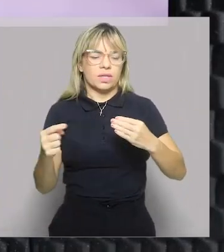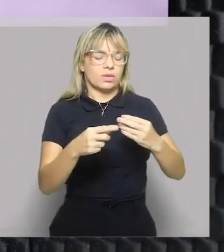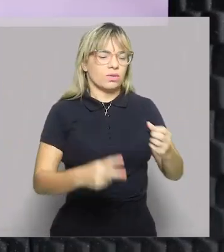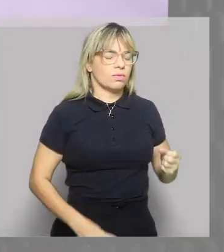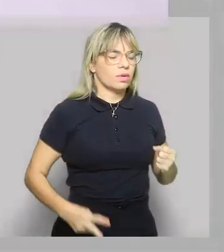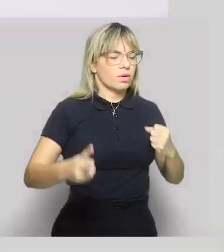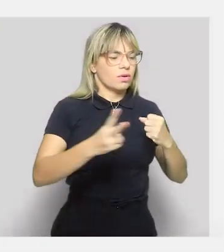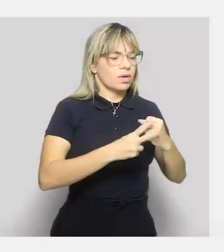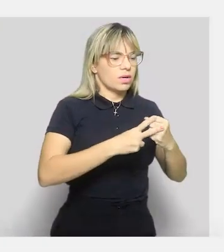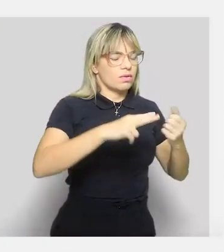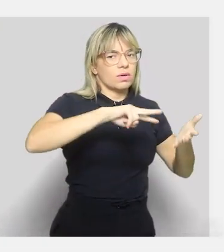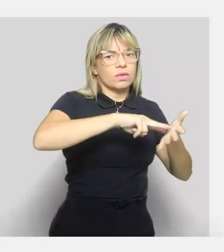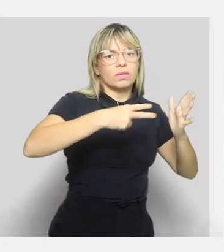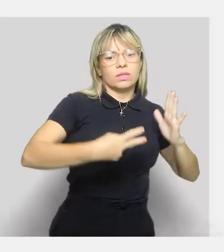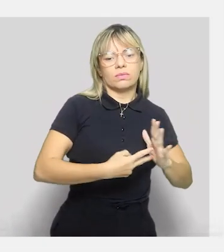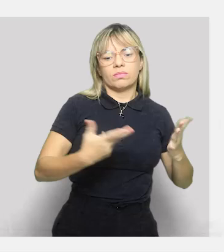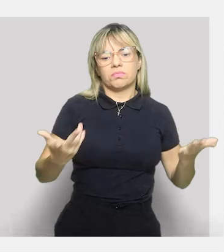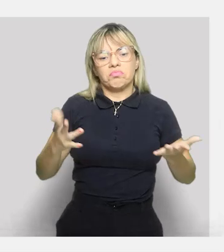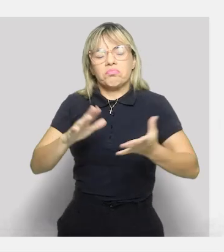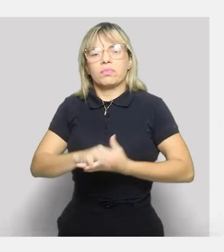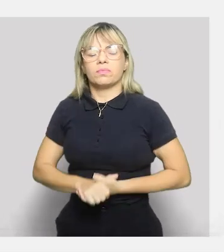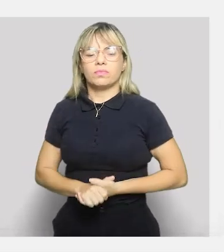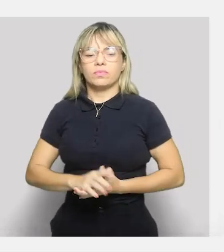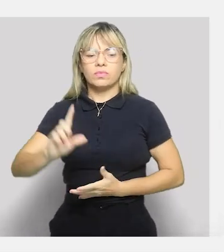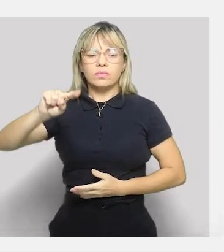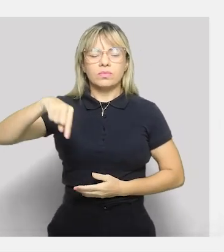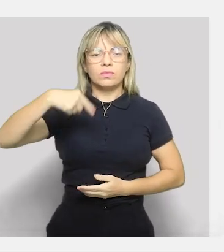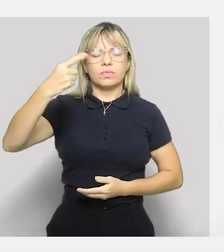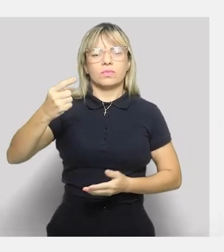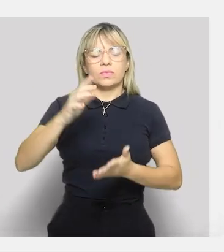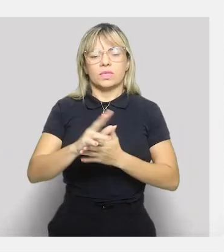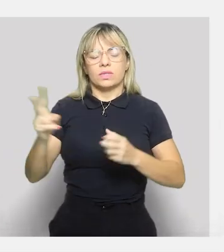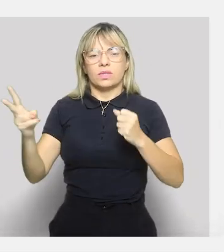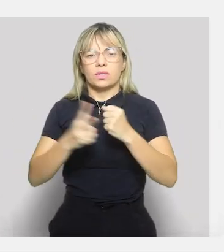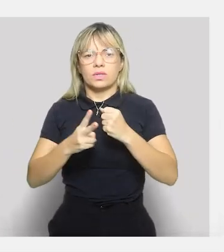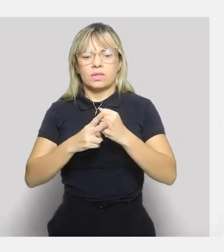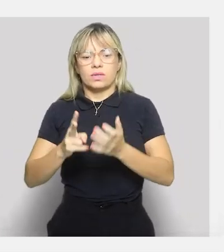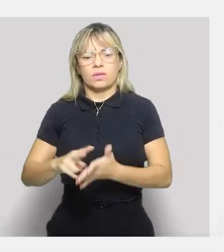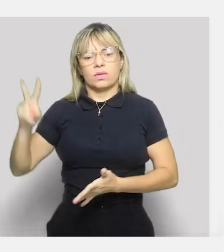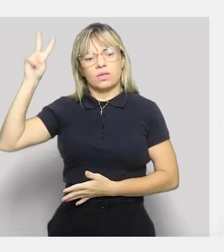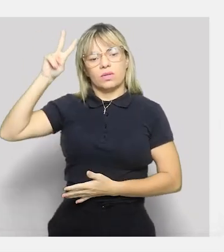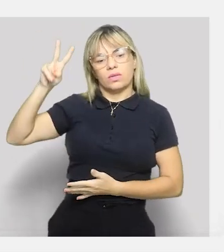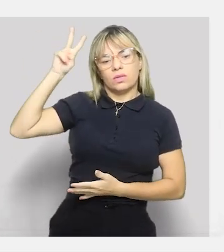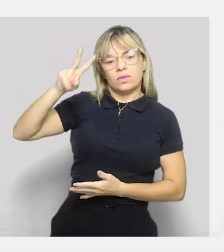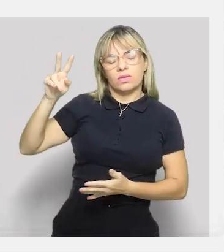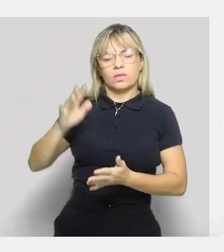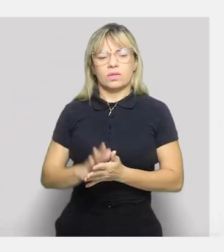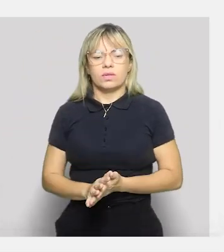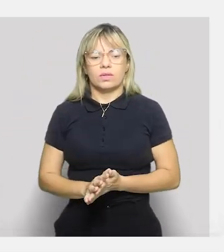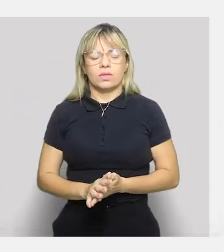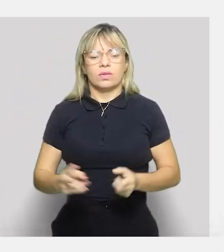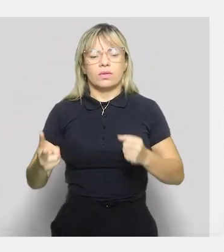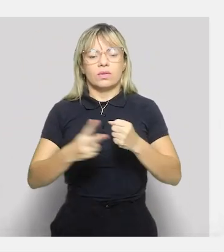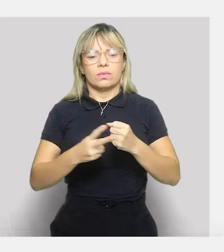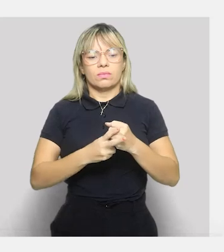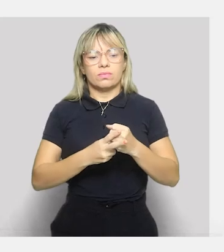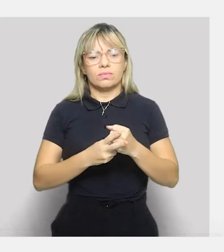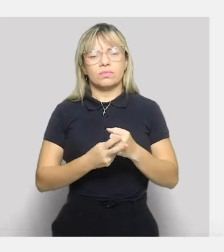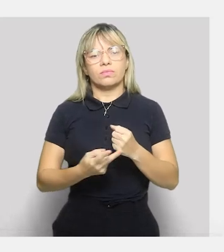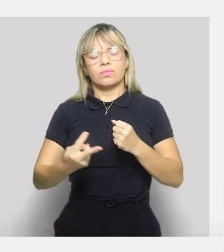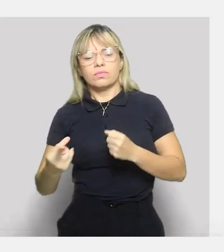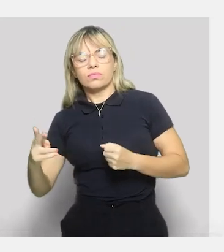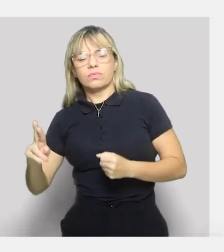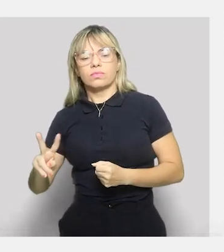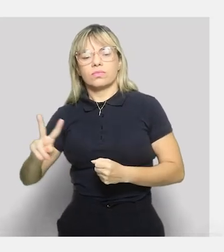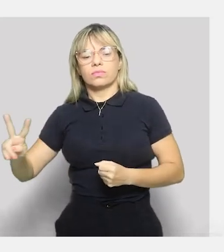bom? O outro verbo que nós vamos relembrar são os verbos transitivos diretos,